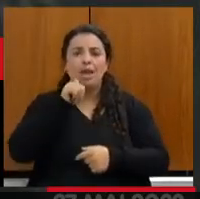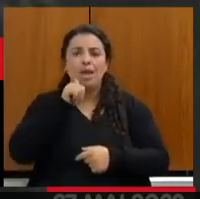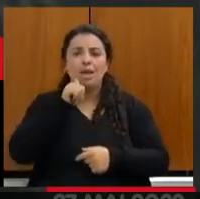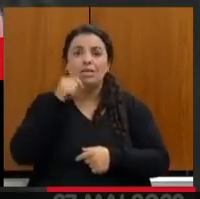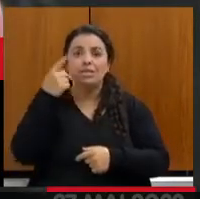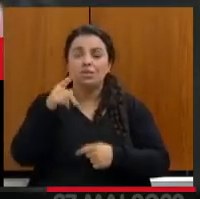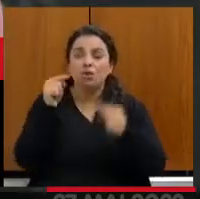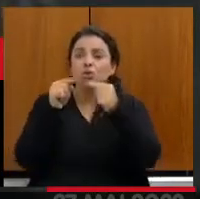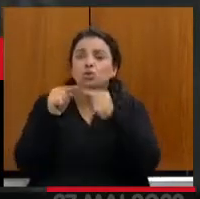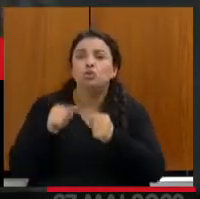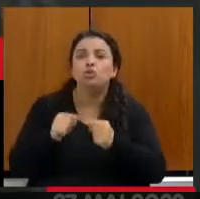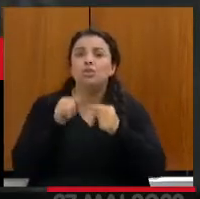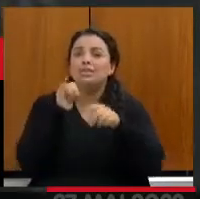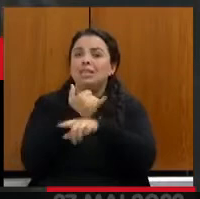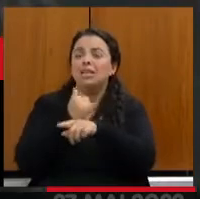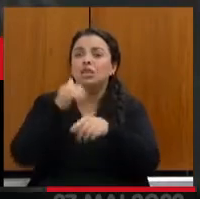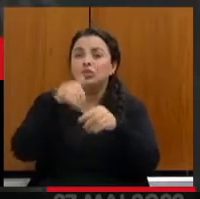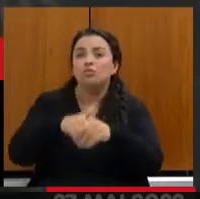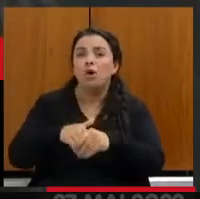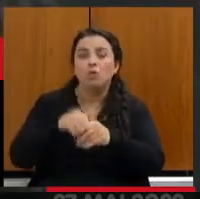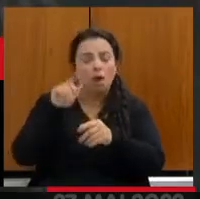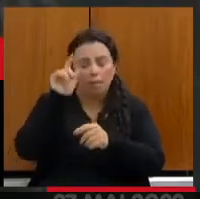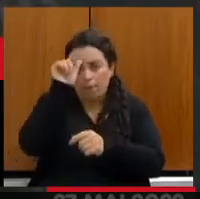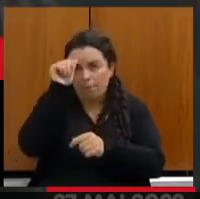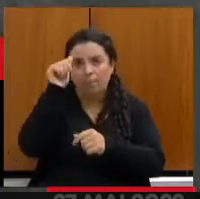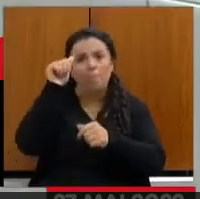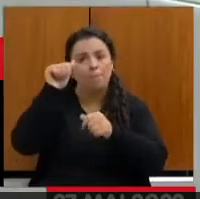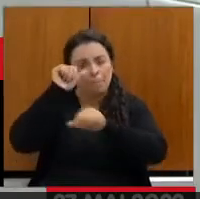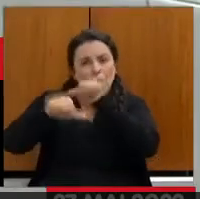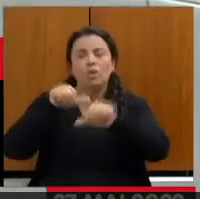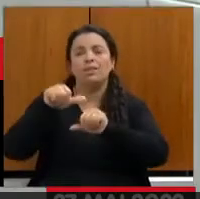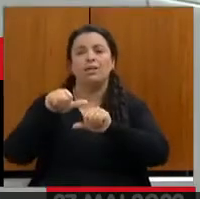o pensamento de votar obrigado